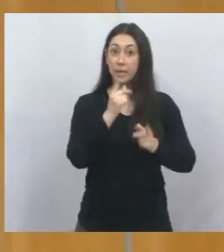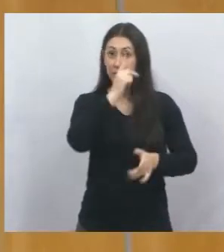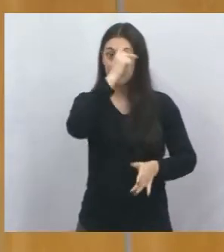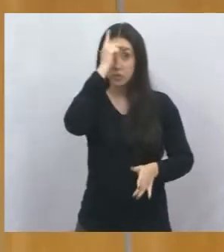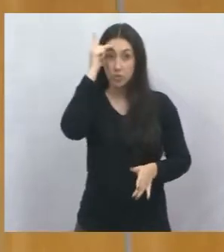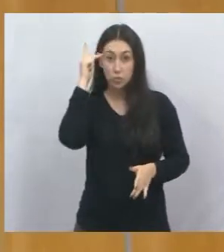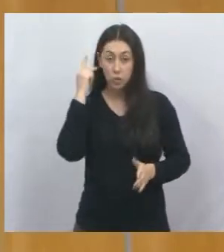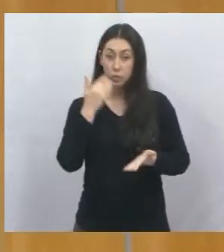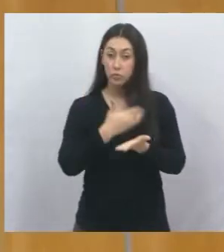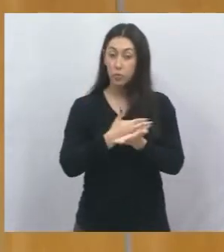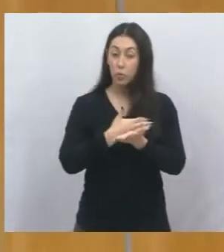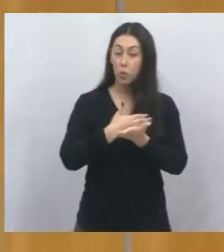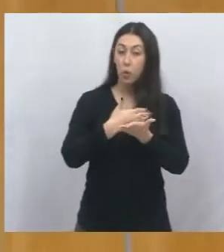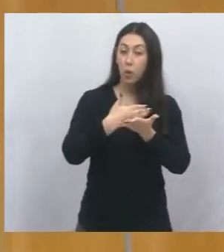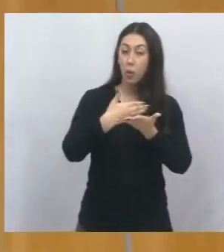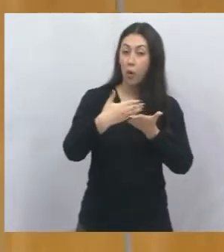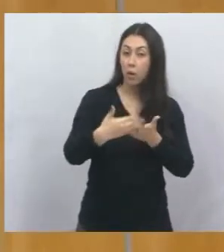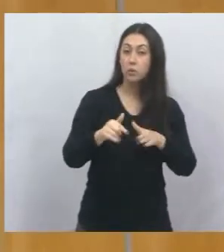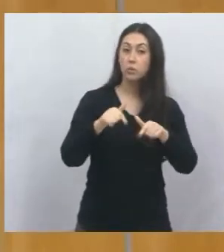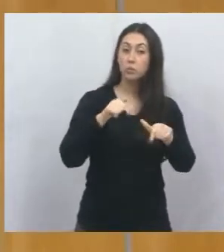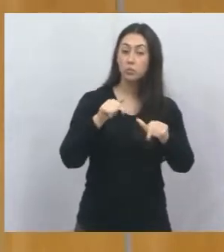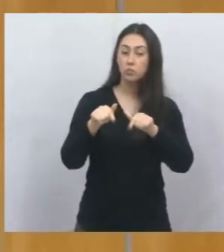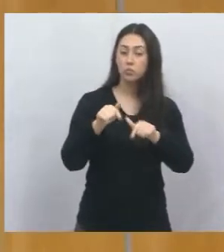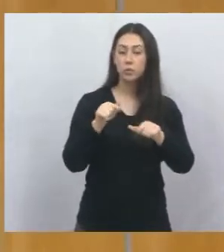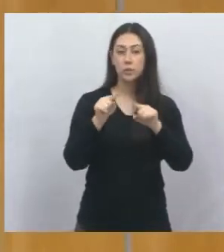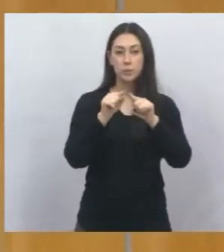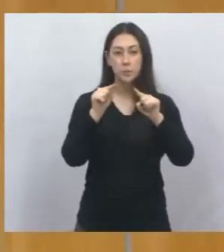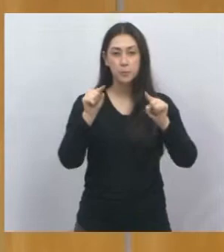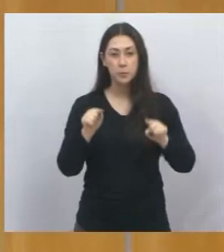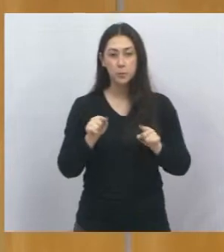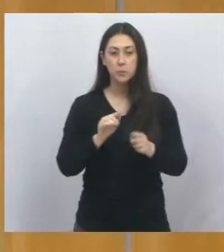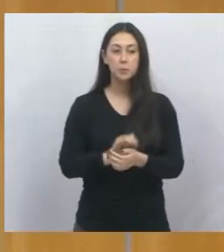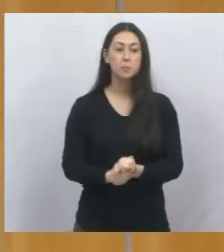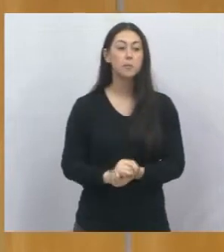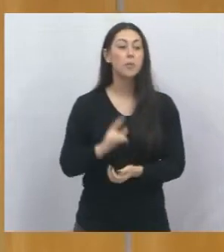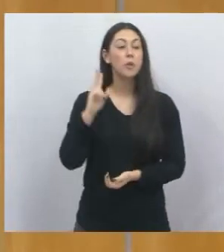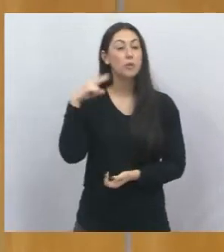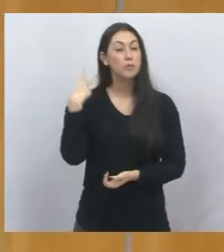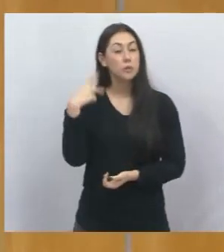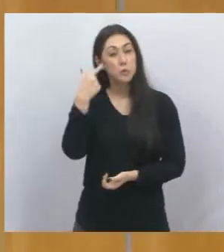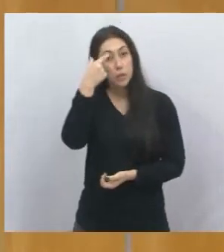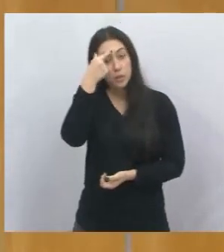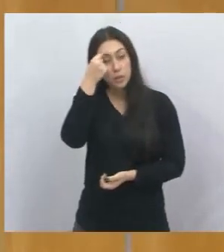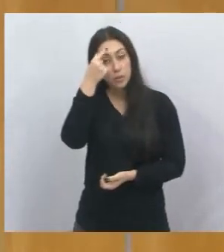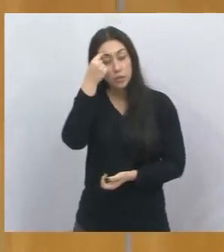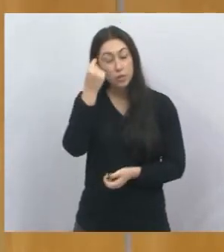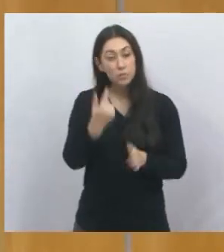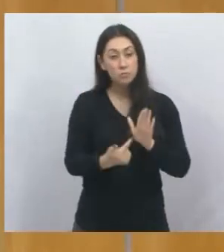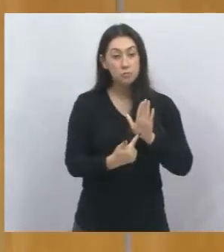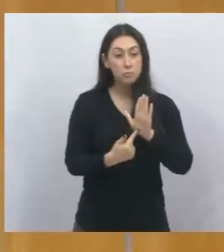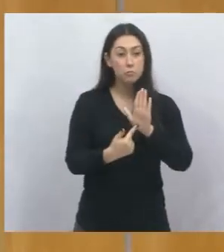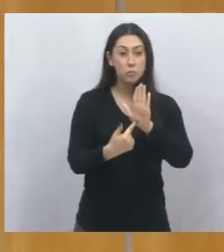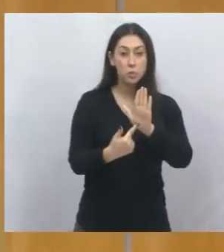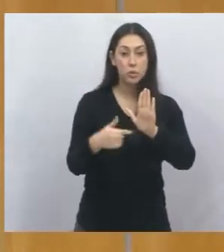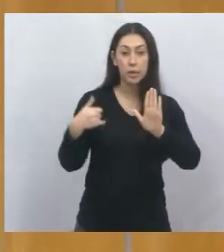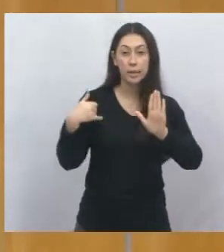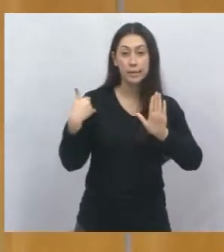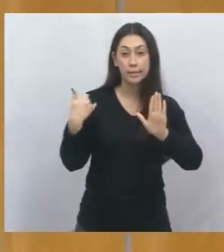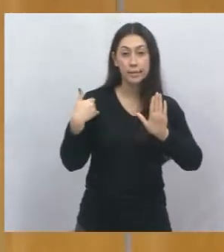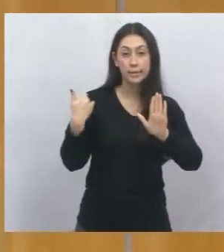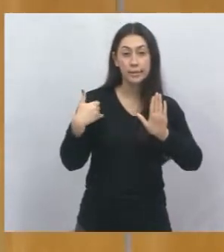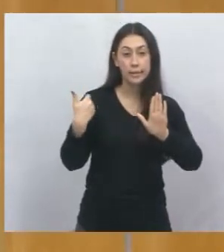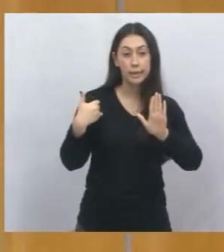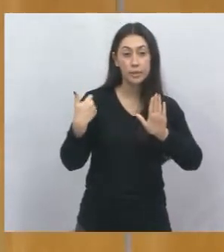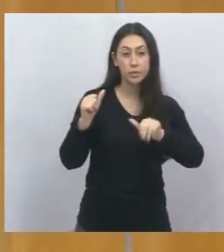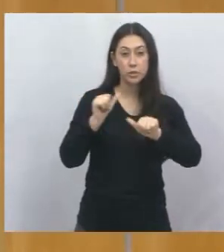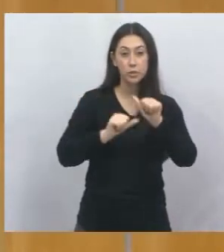irão ingressar no serviço público. O vereador Edgar Sazak citou aqui a idade que